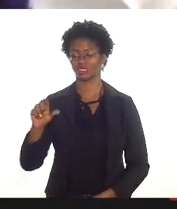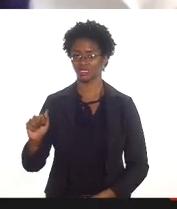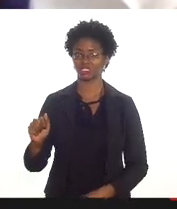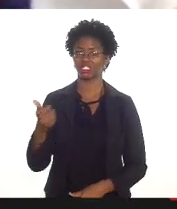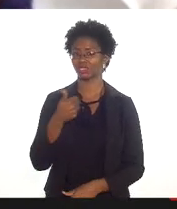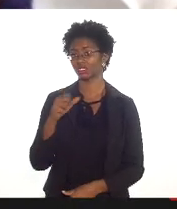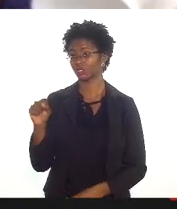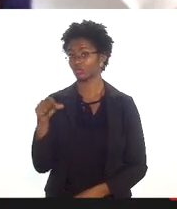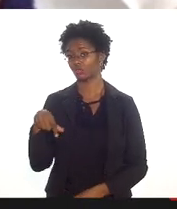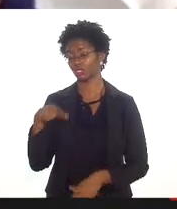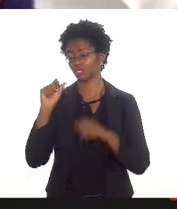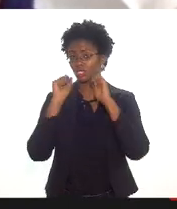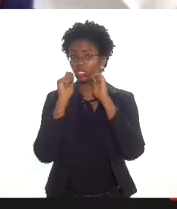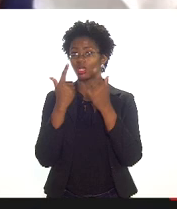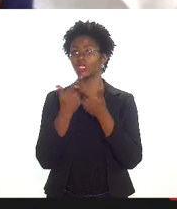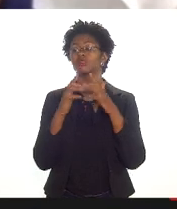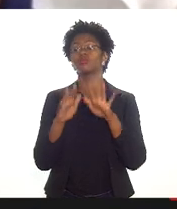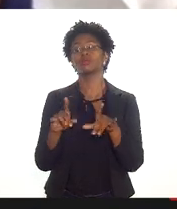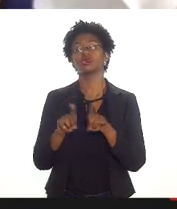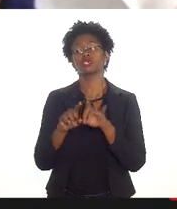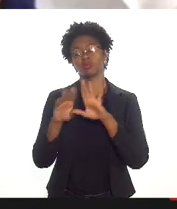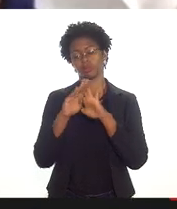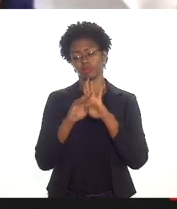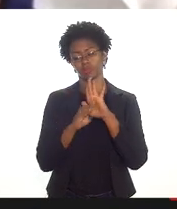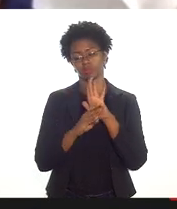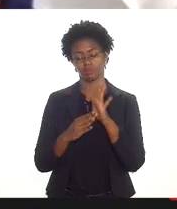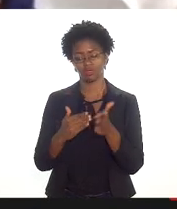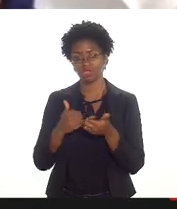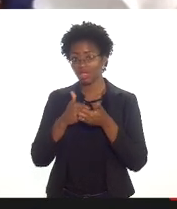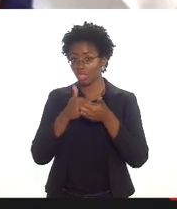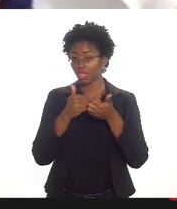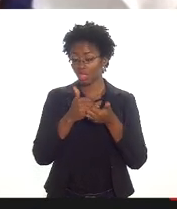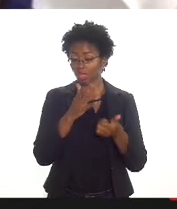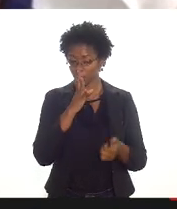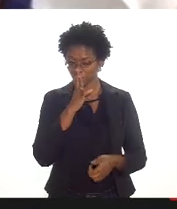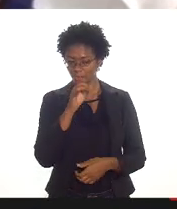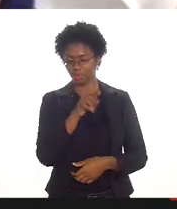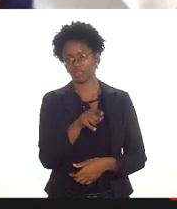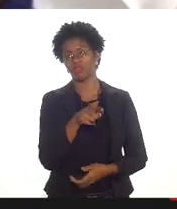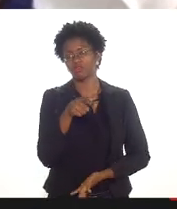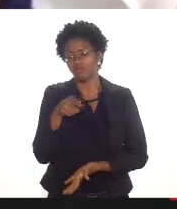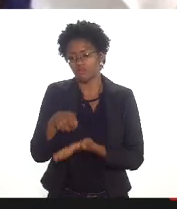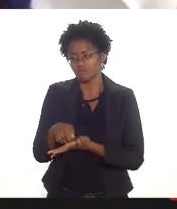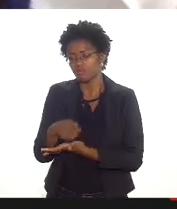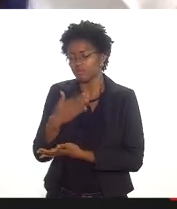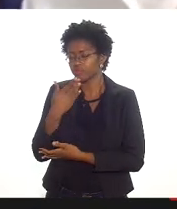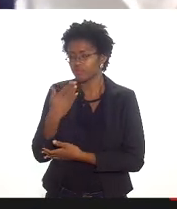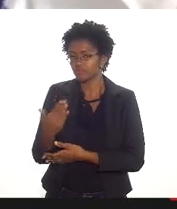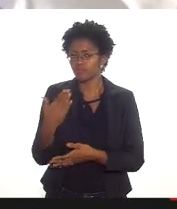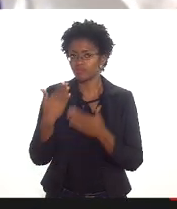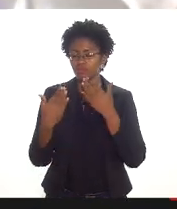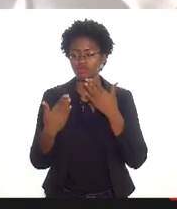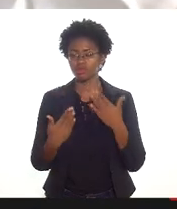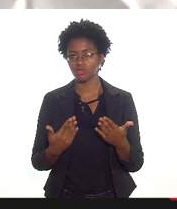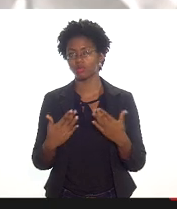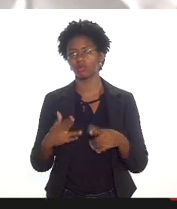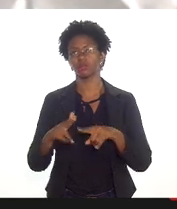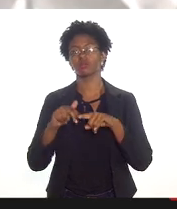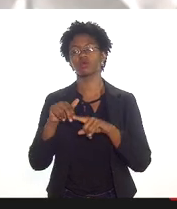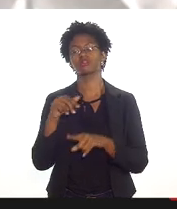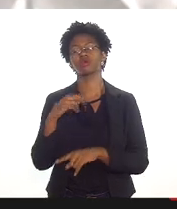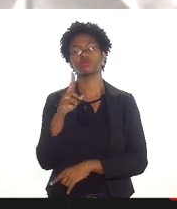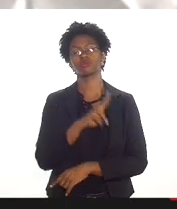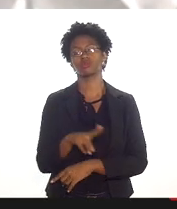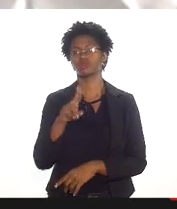ter um roteiro de acompanhamento e de cobrança, utilizando aí todas as ferramentas disponíveis ao